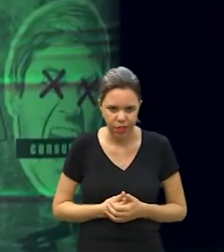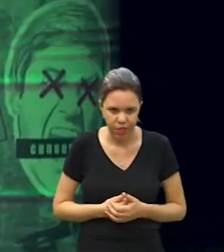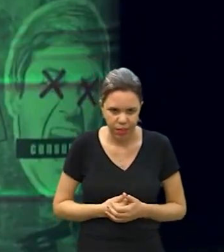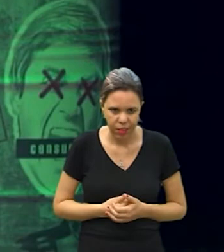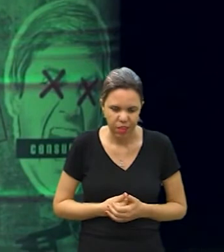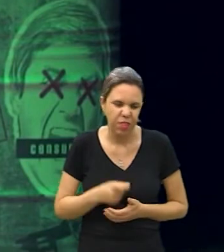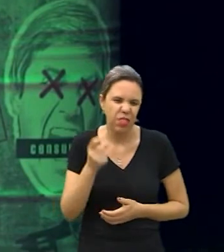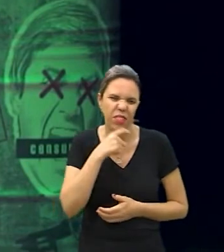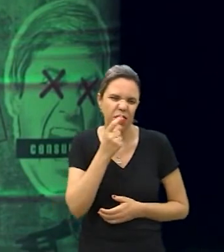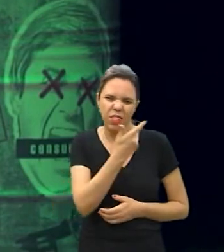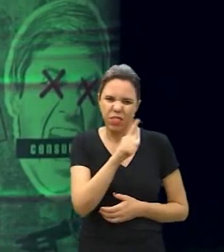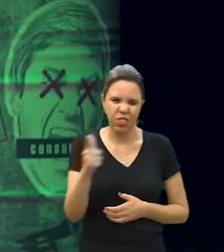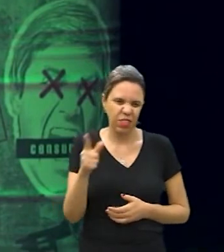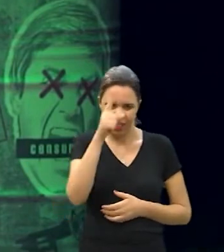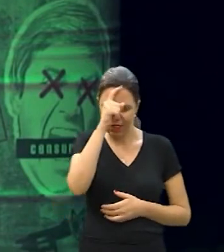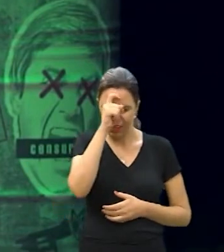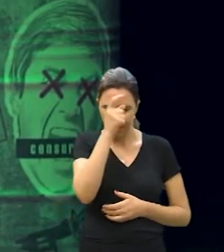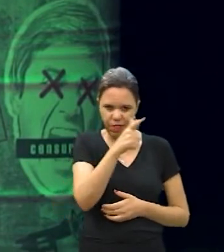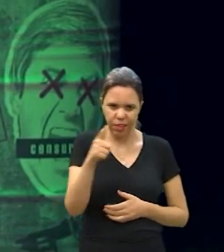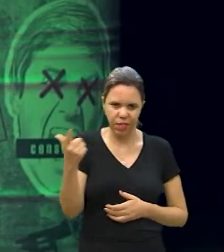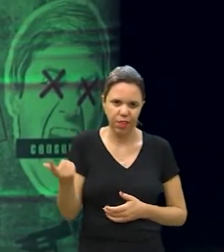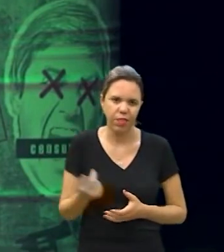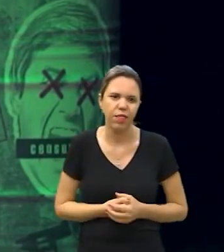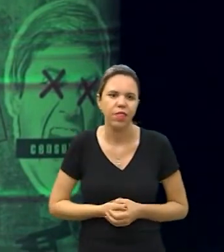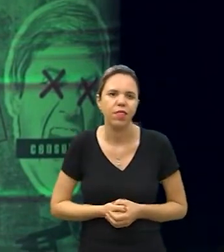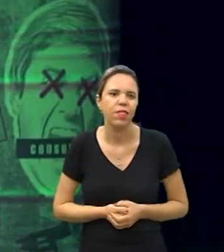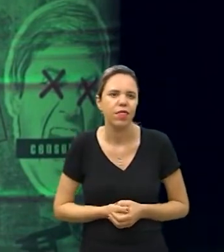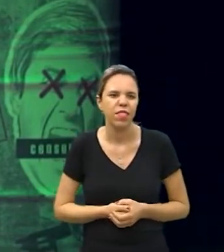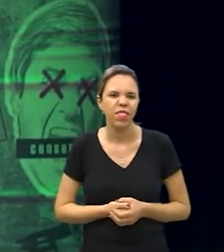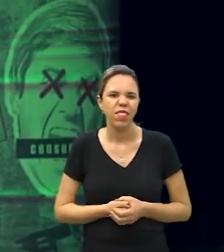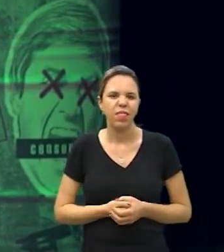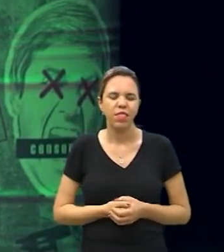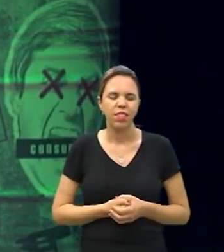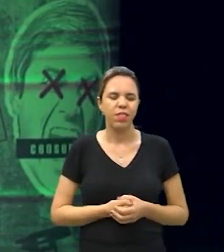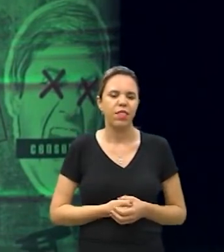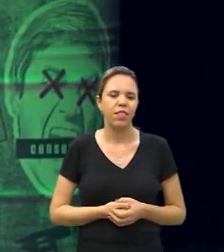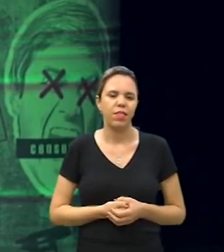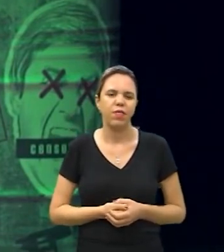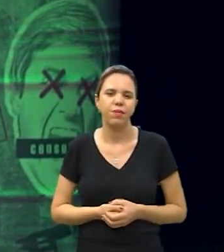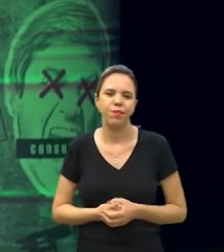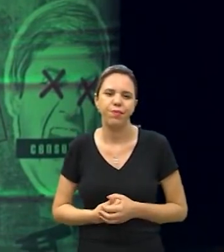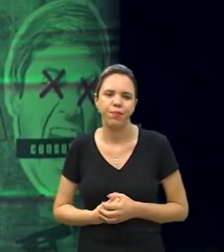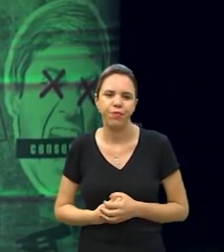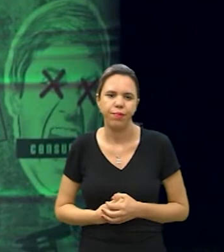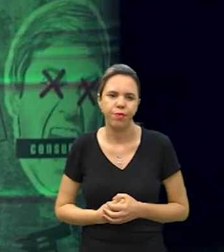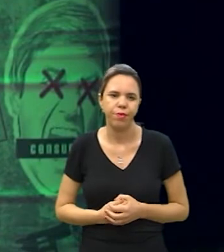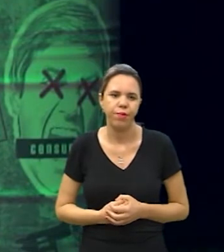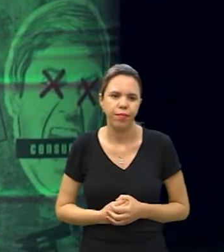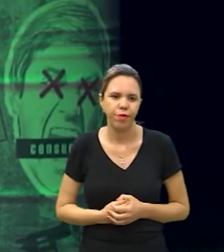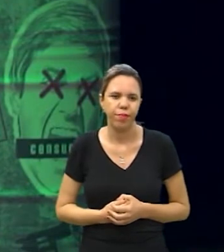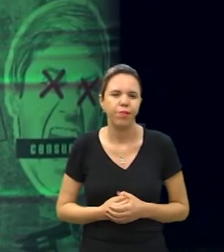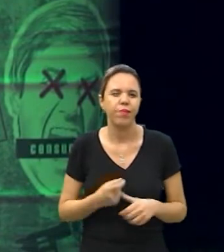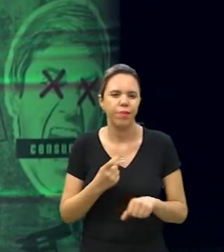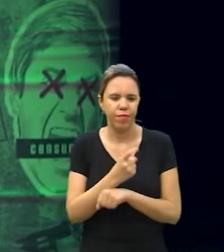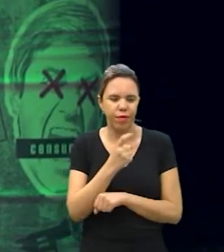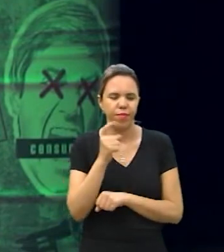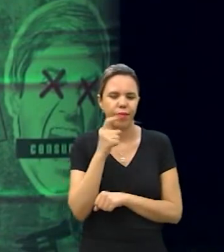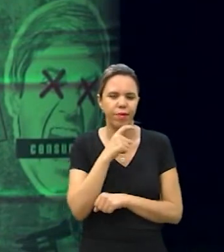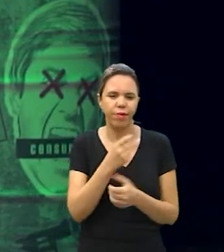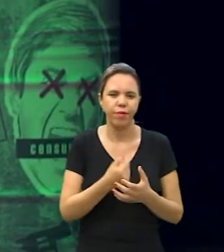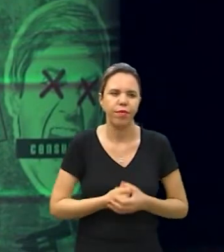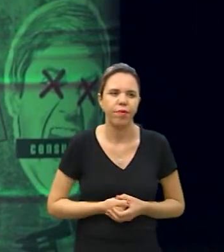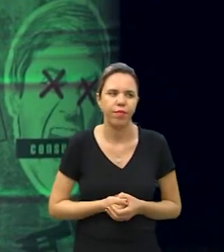Moema, né? Mentira, não tem hospital lá. Sanger, te peguei na mentira, hein,